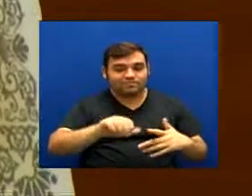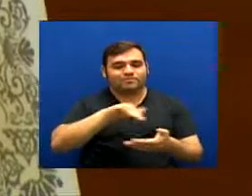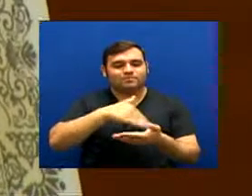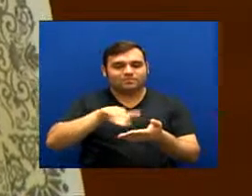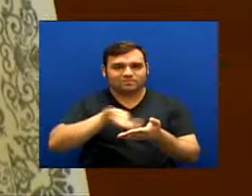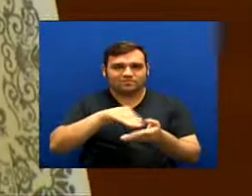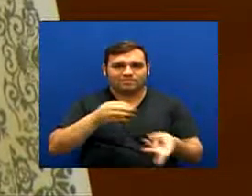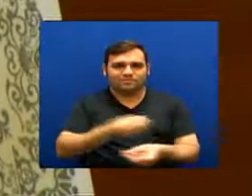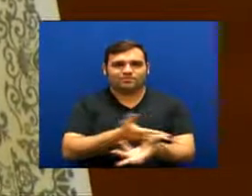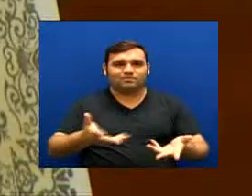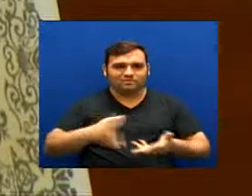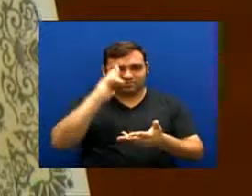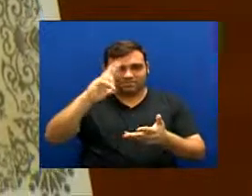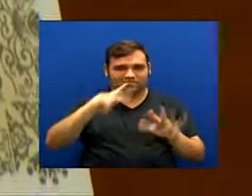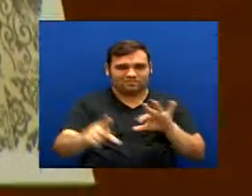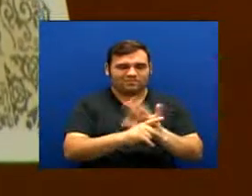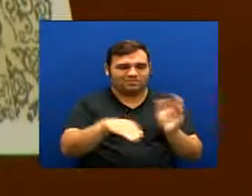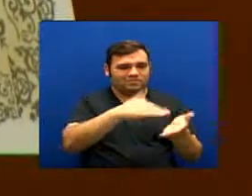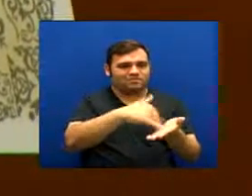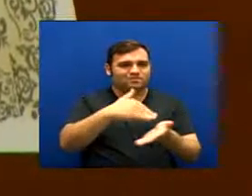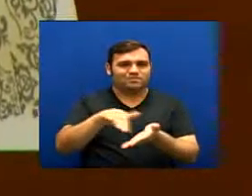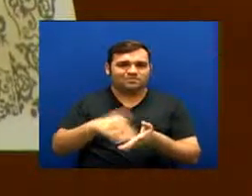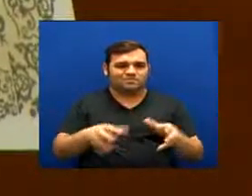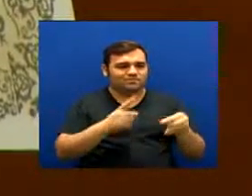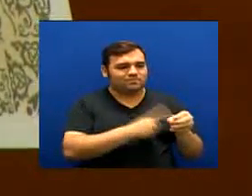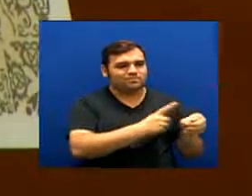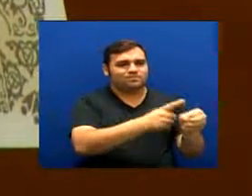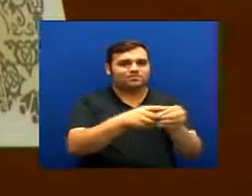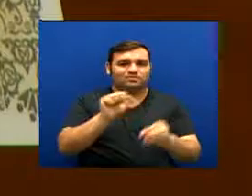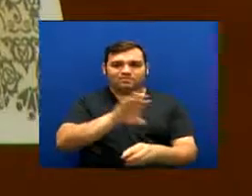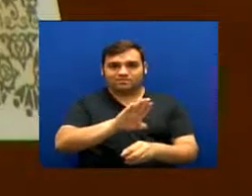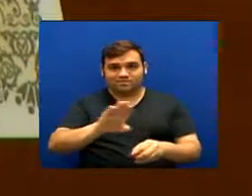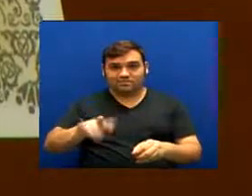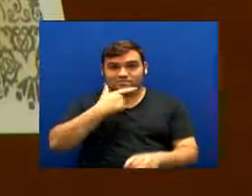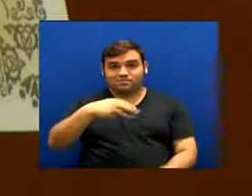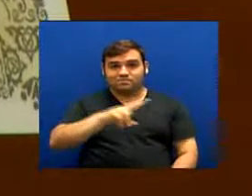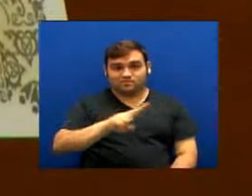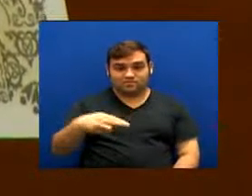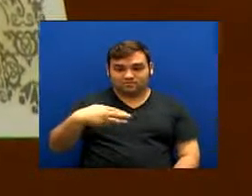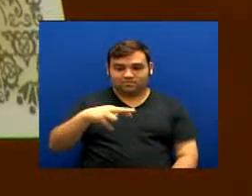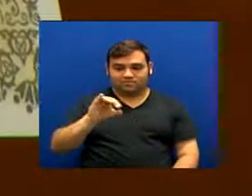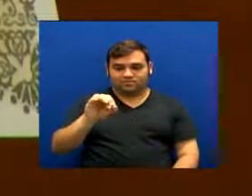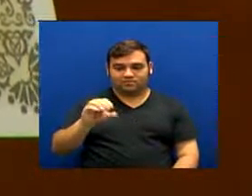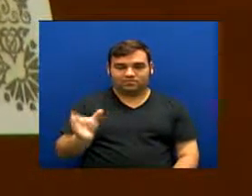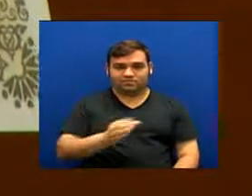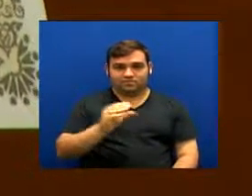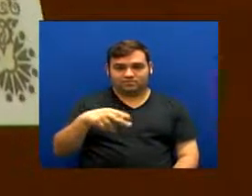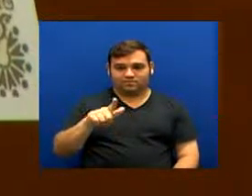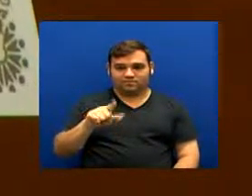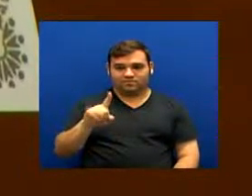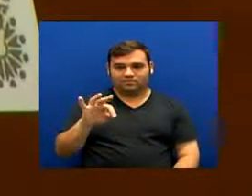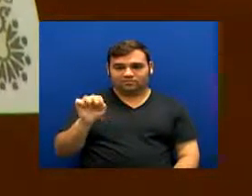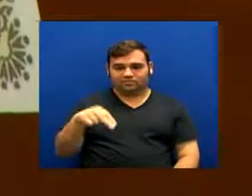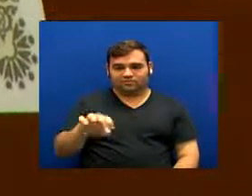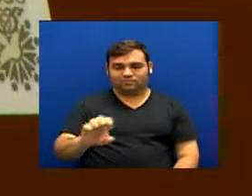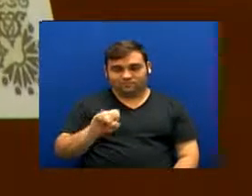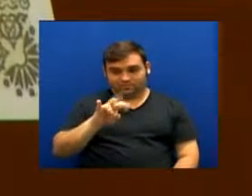liberá-lo e encaminhá-lo para que estivesse aqui conosco, nos honrando com sua digna presença, é